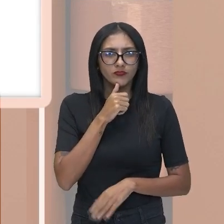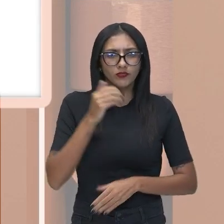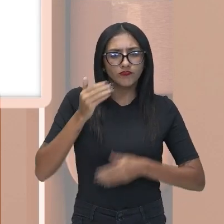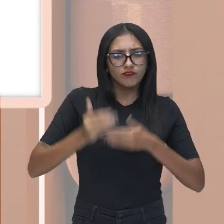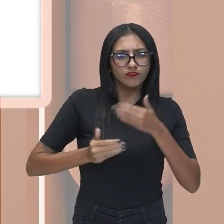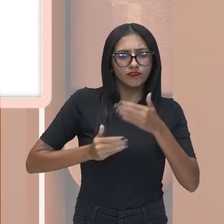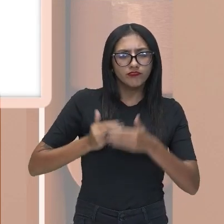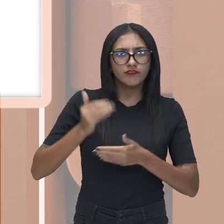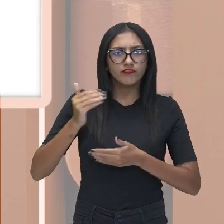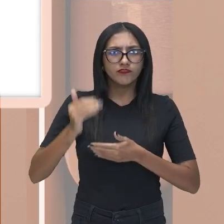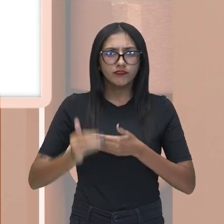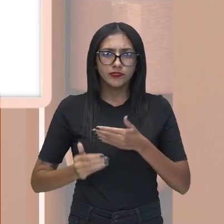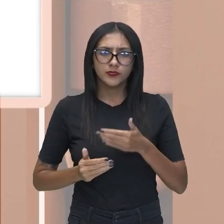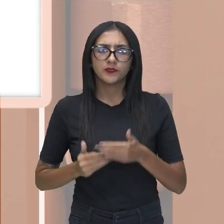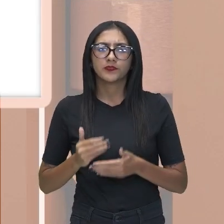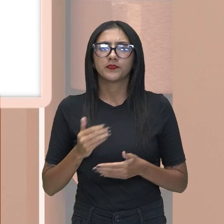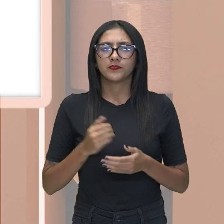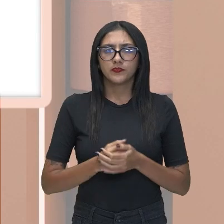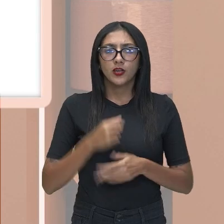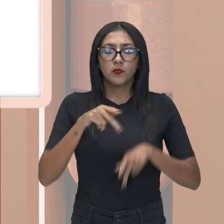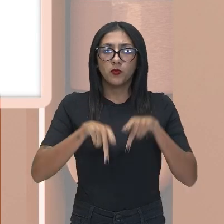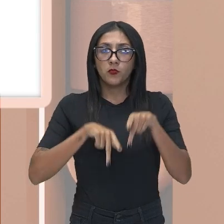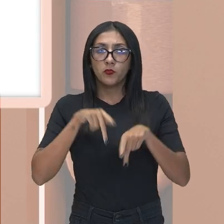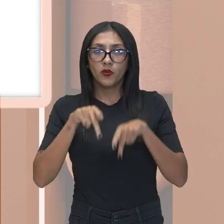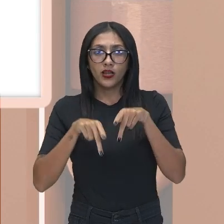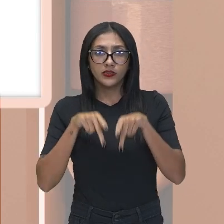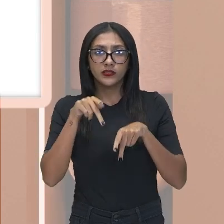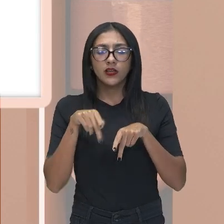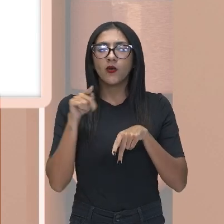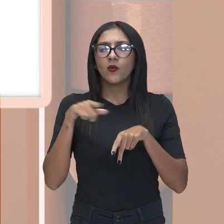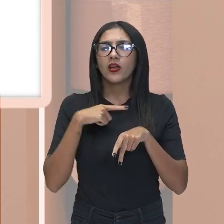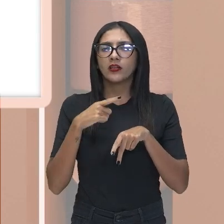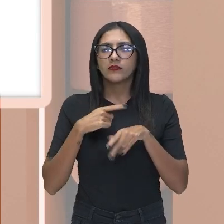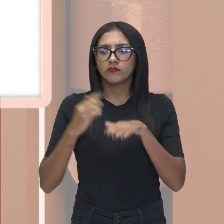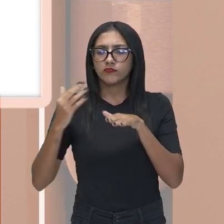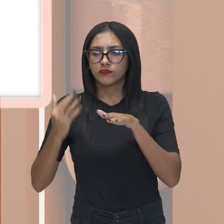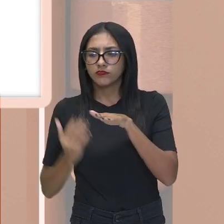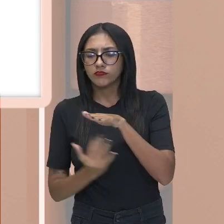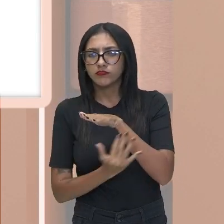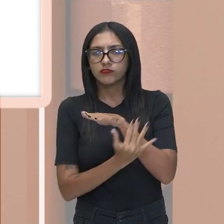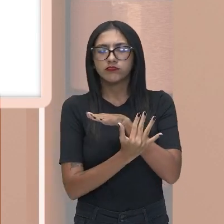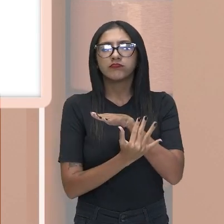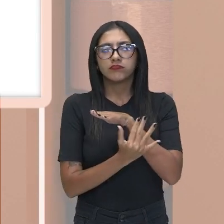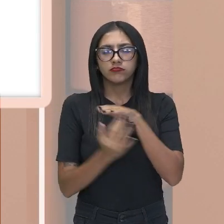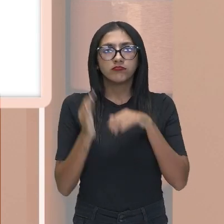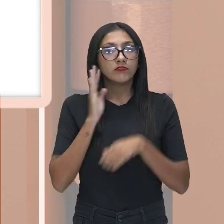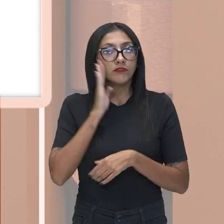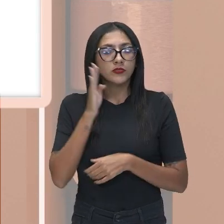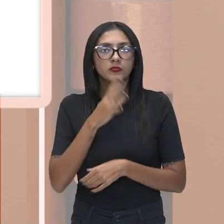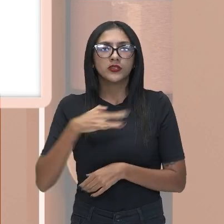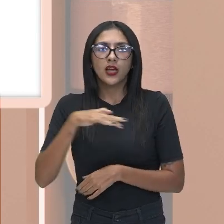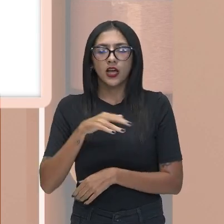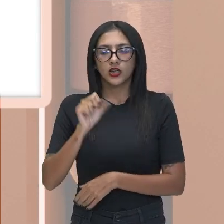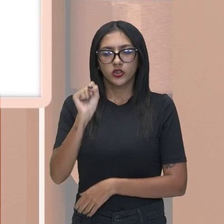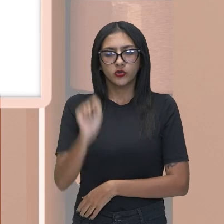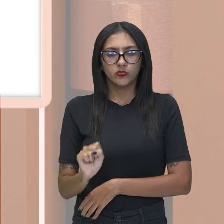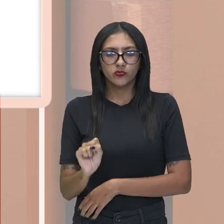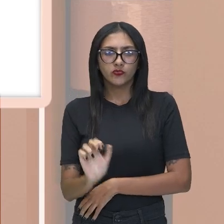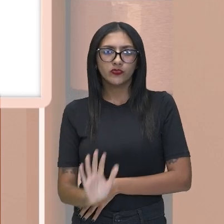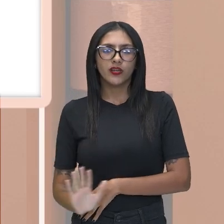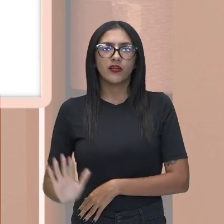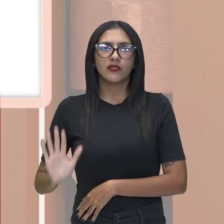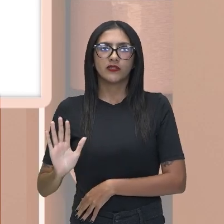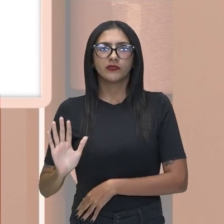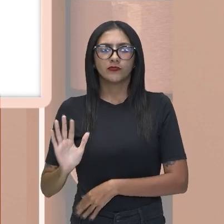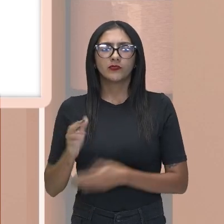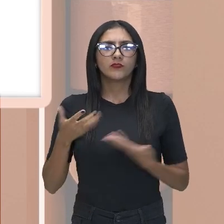significativa migração de sua população que vai em direção principalmente à região sudeste, em